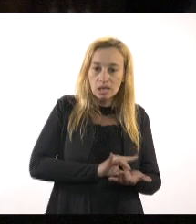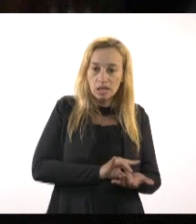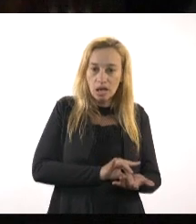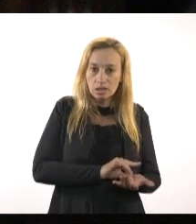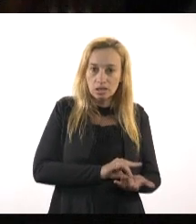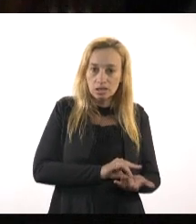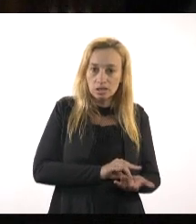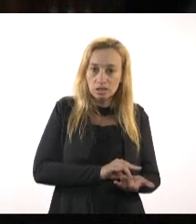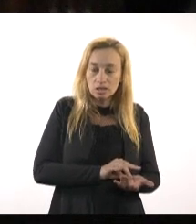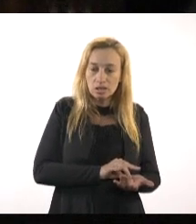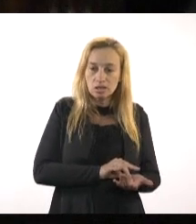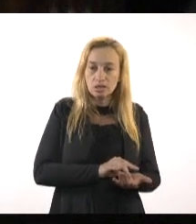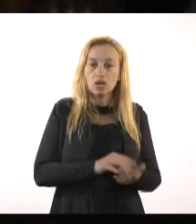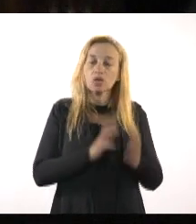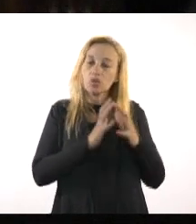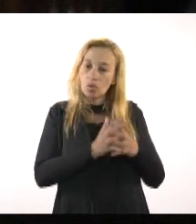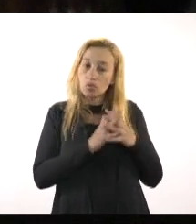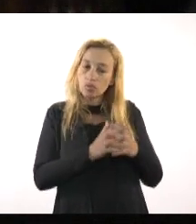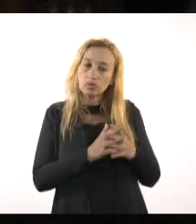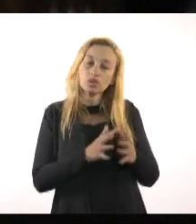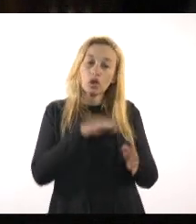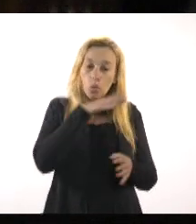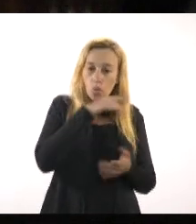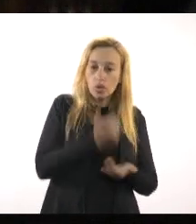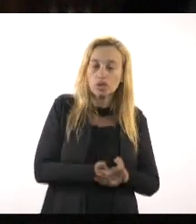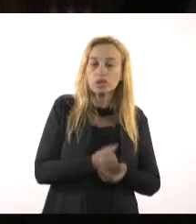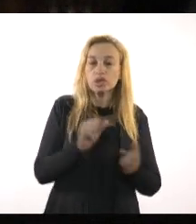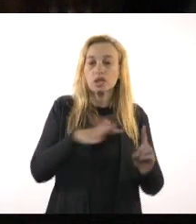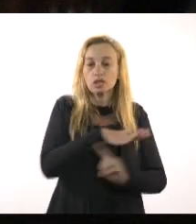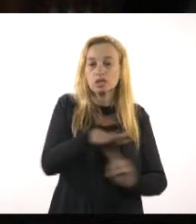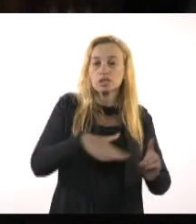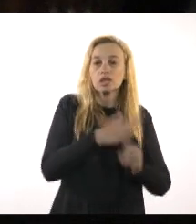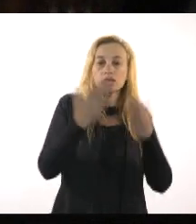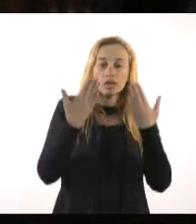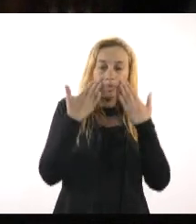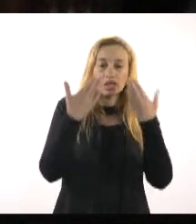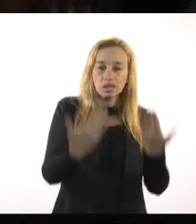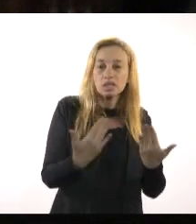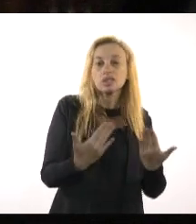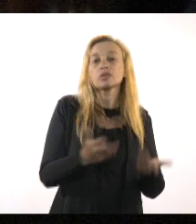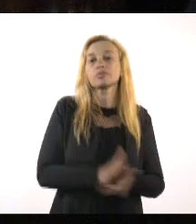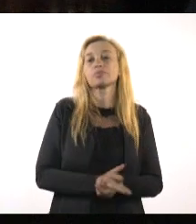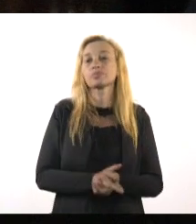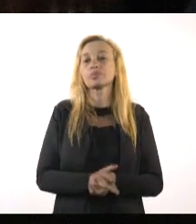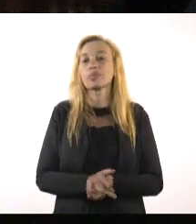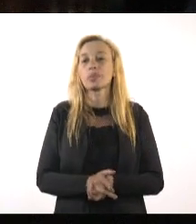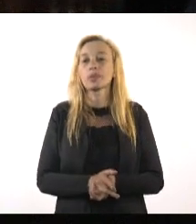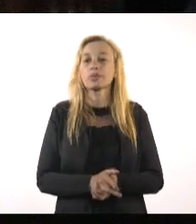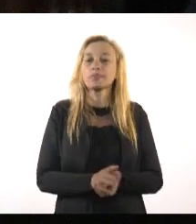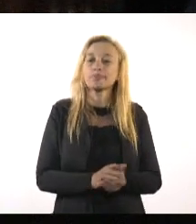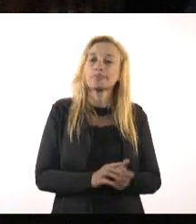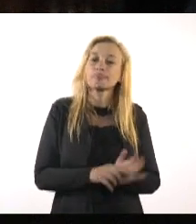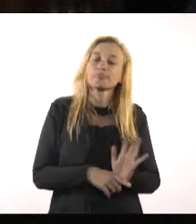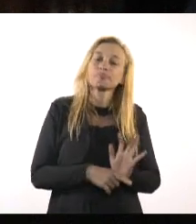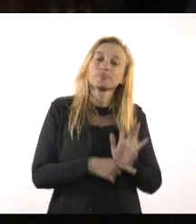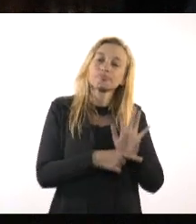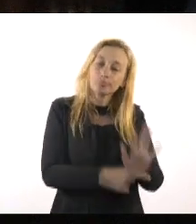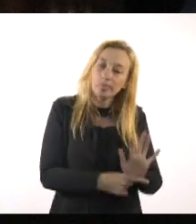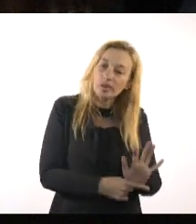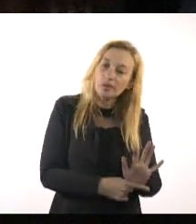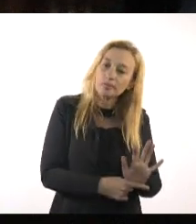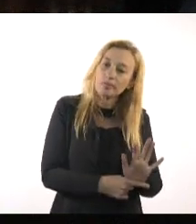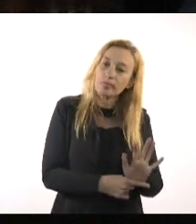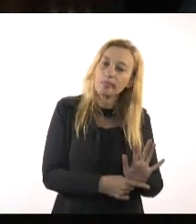maioria das vezes confusa e precária, que a sociedade apresenta e tentar ser lá um sinal